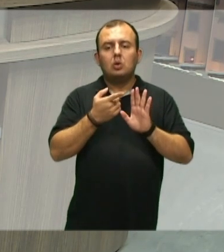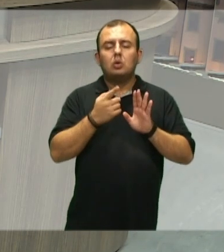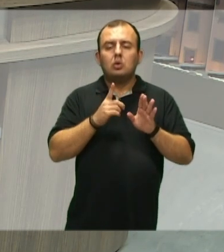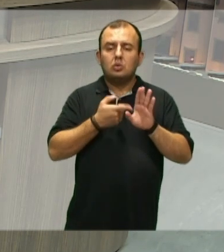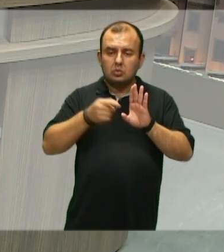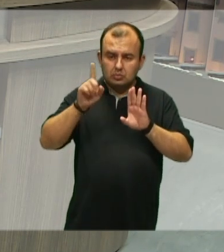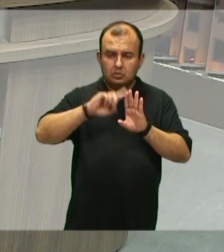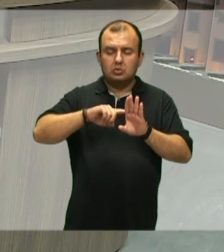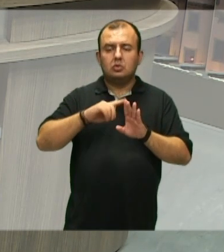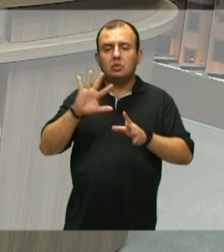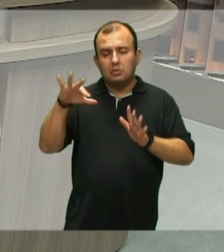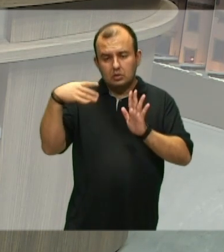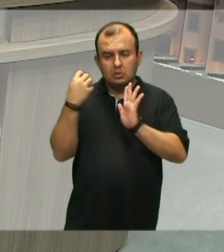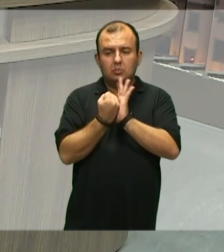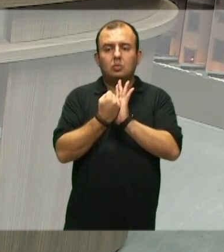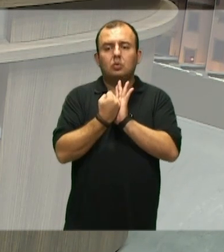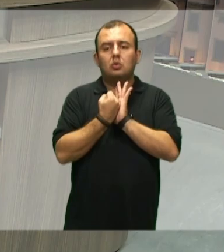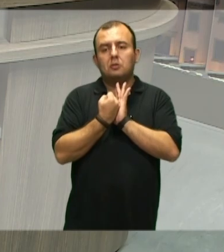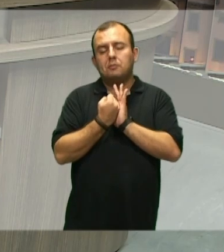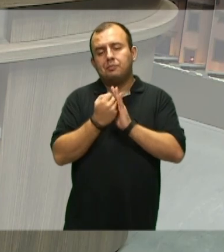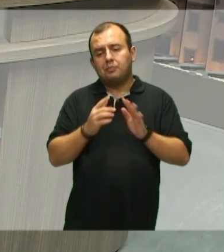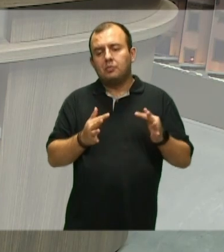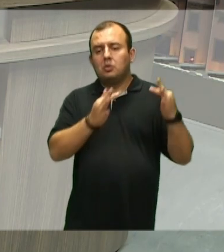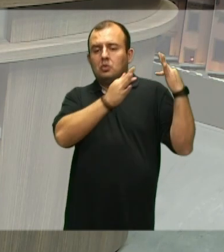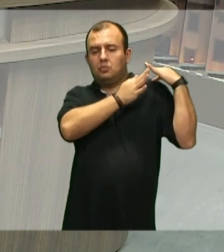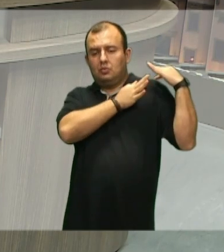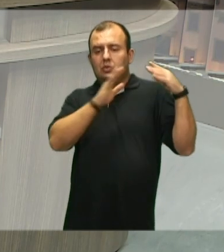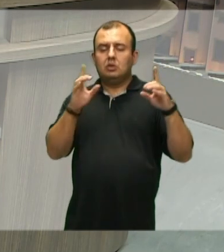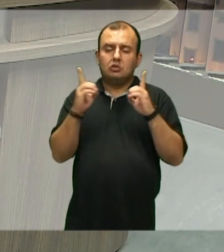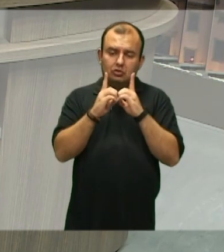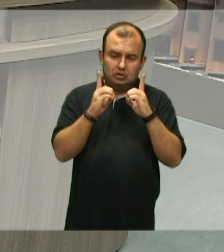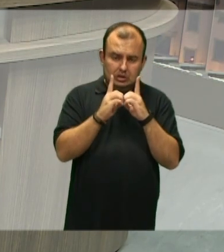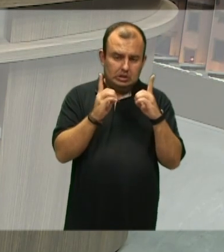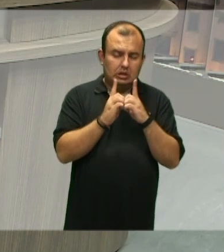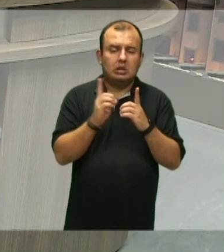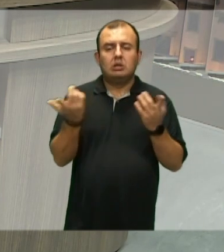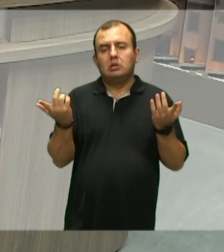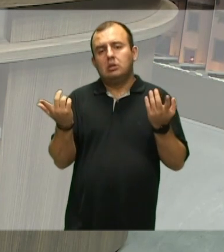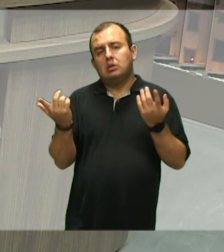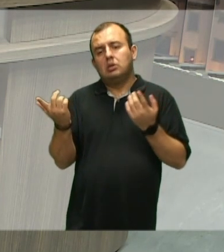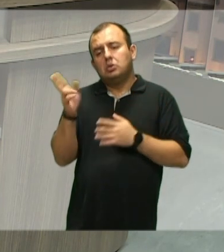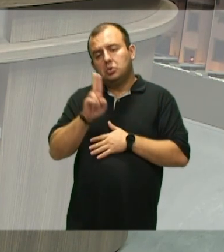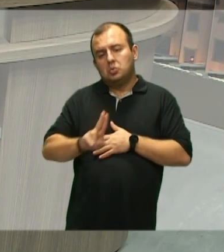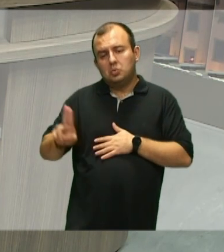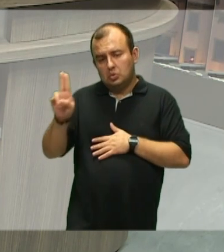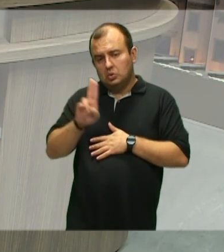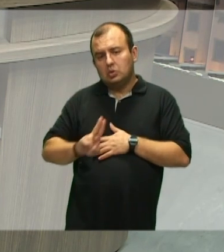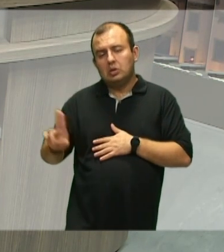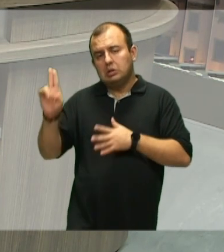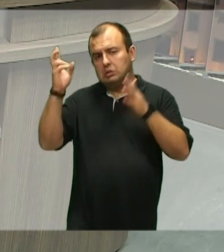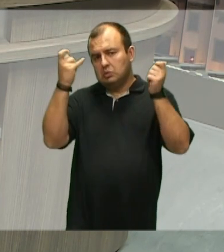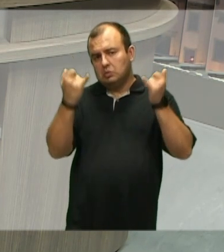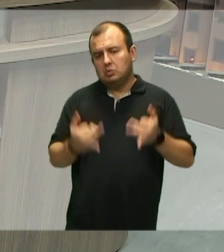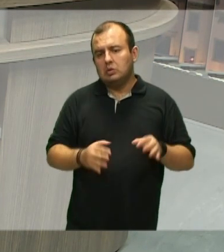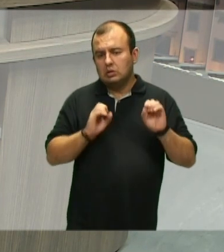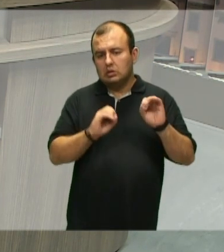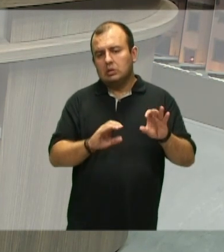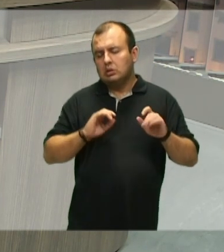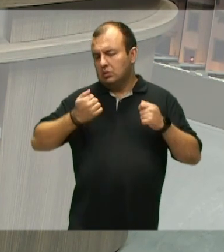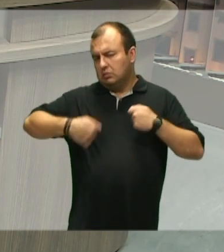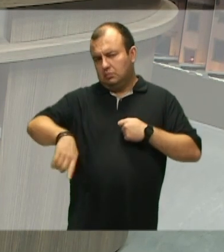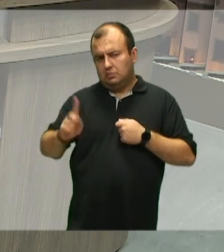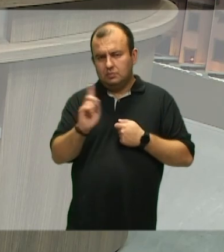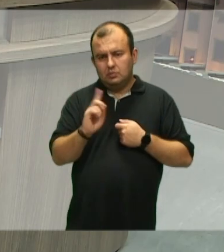do simbólico, ela não precisa ter essa função didática, né, de uma utilidade de explicar ou de ensinar algo,